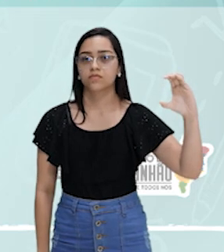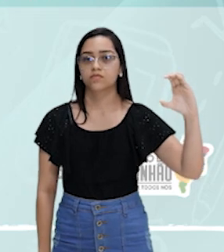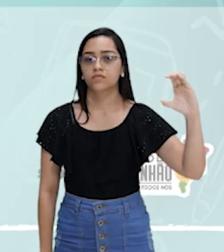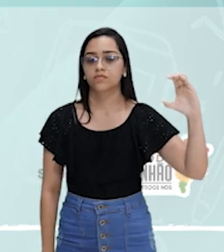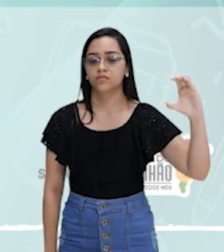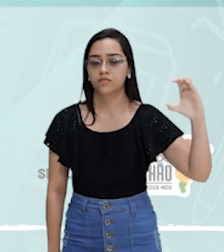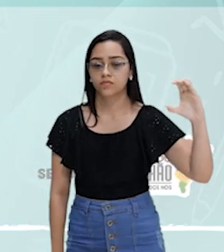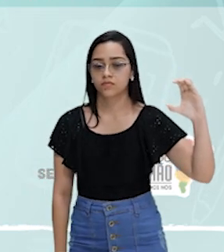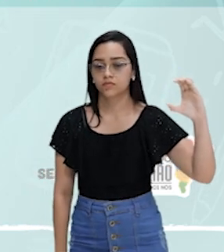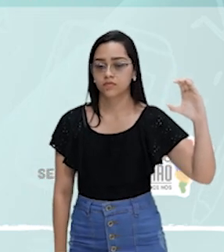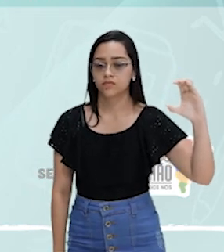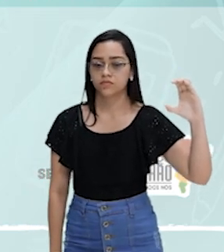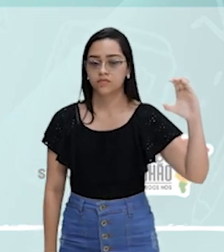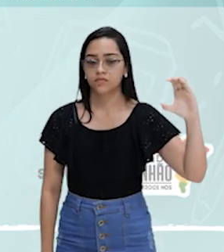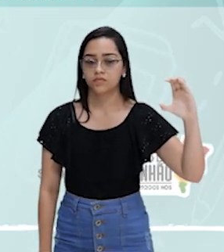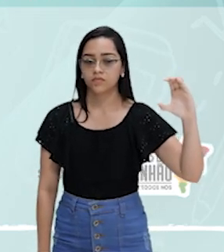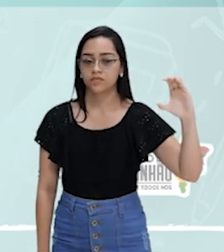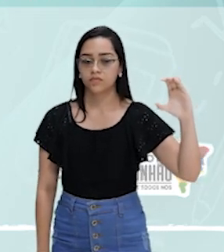fala de futebol.